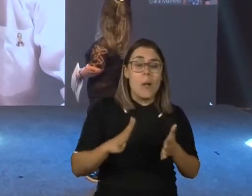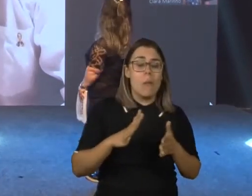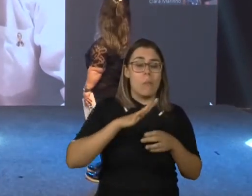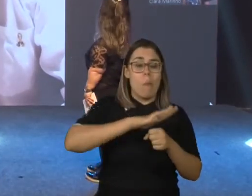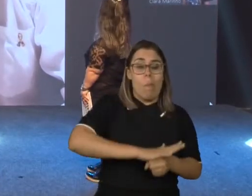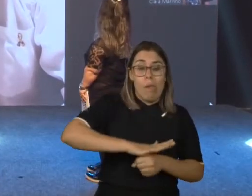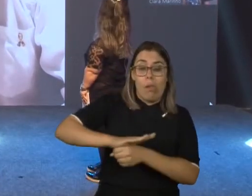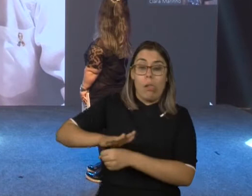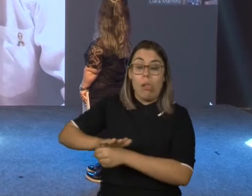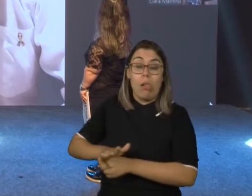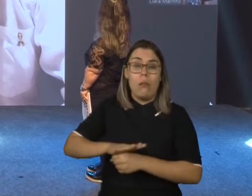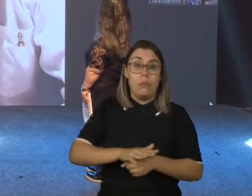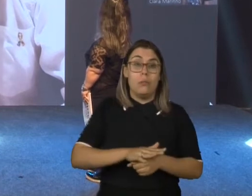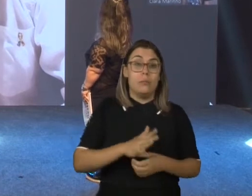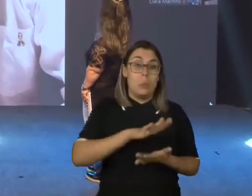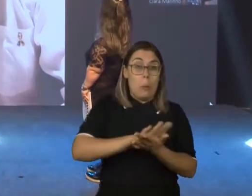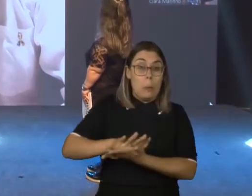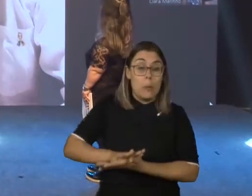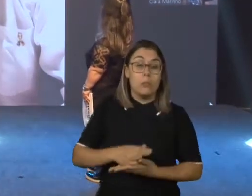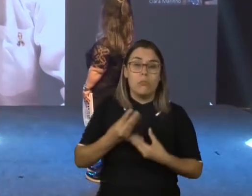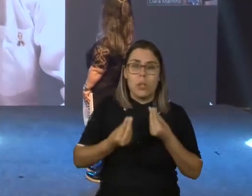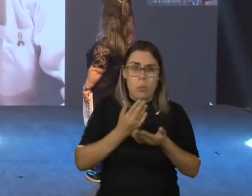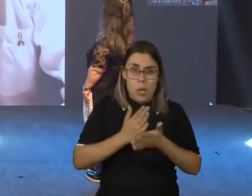sociedade? Sim ou não? Por quê?